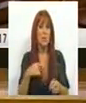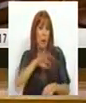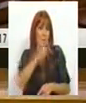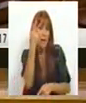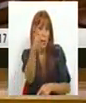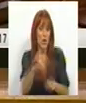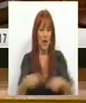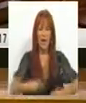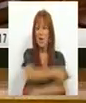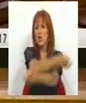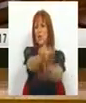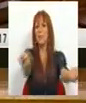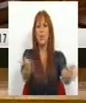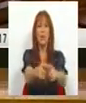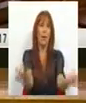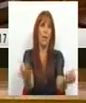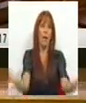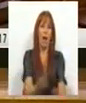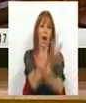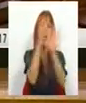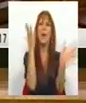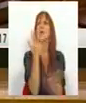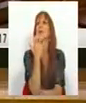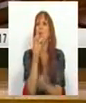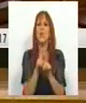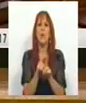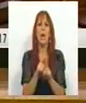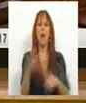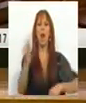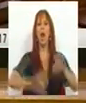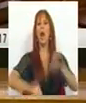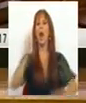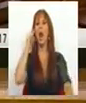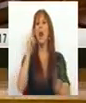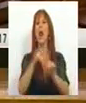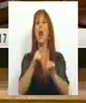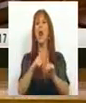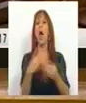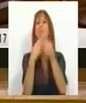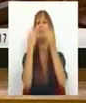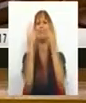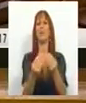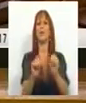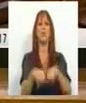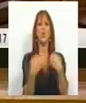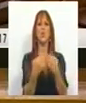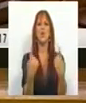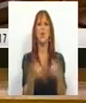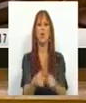pensões, distribuída, evidentemente, com rigor eleitoral, mas com injustiça